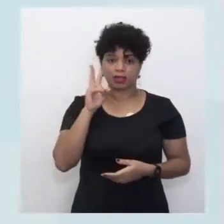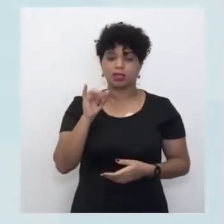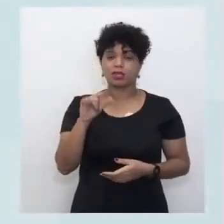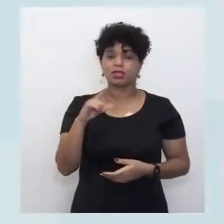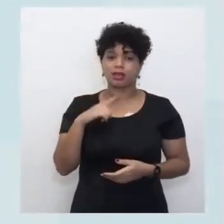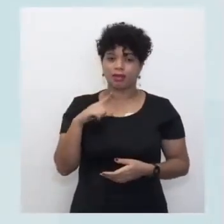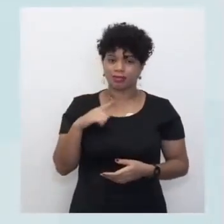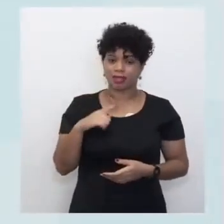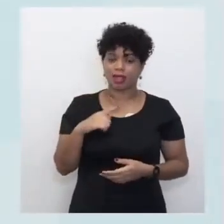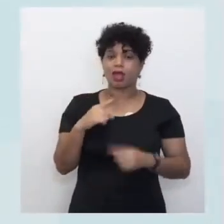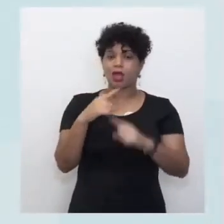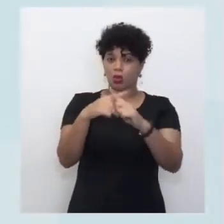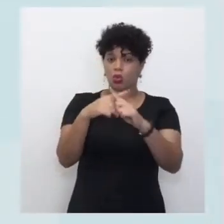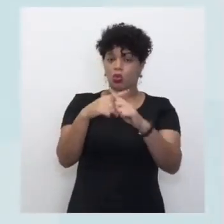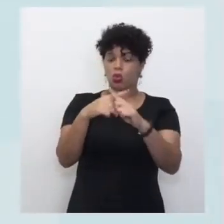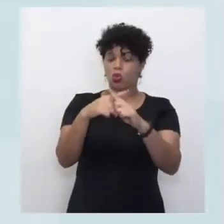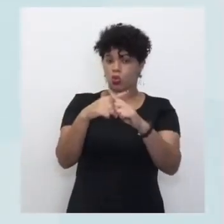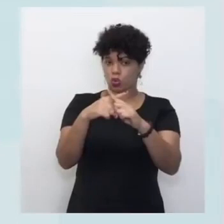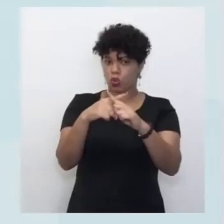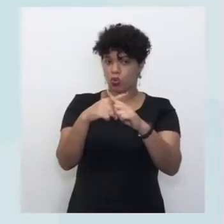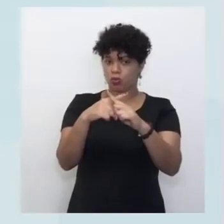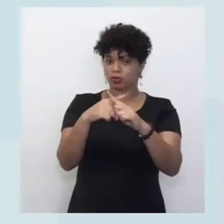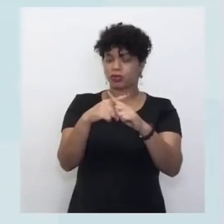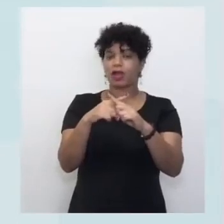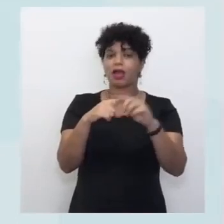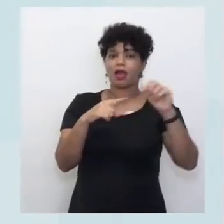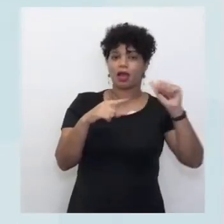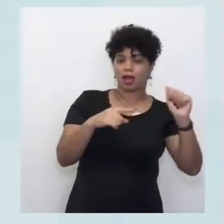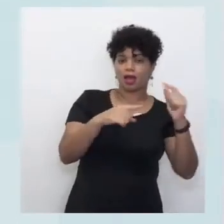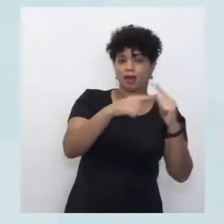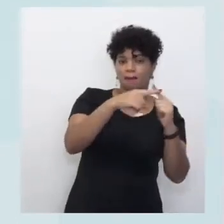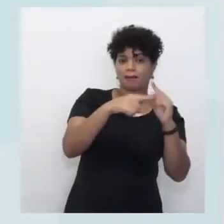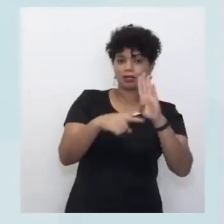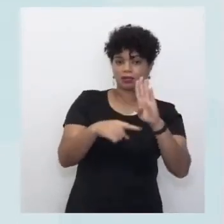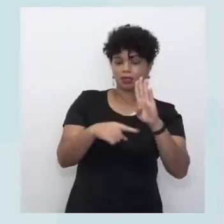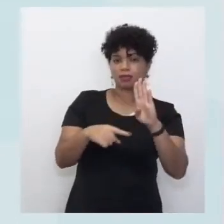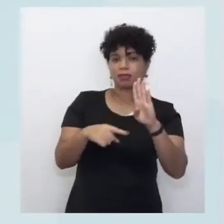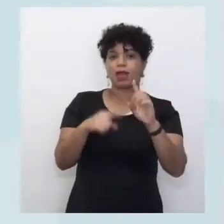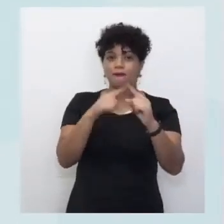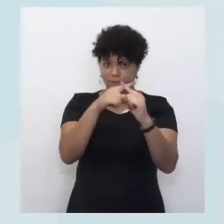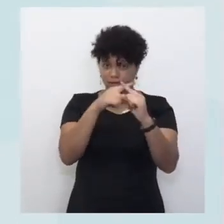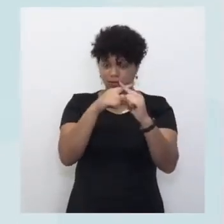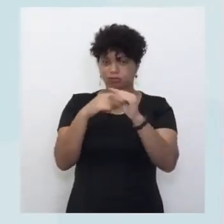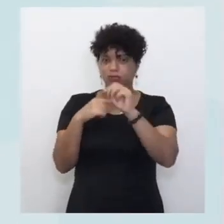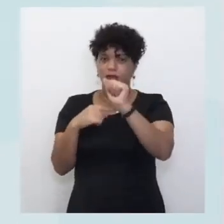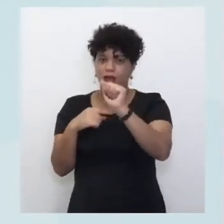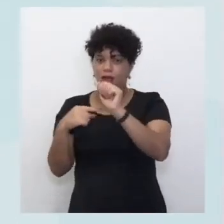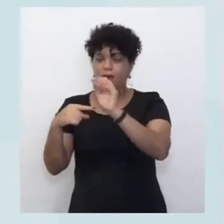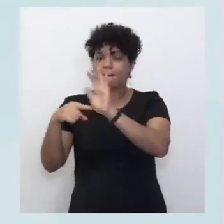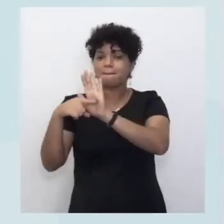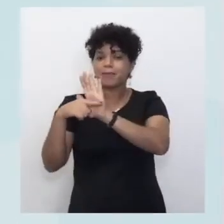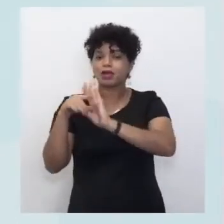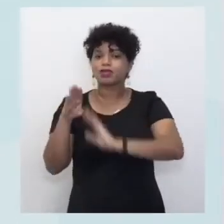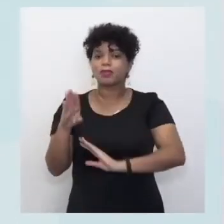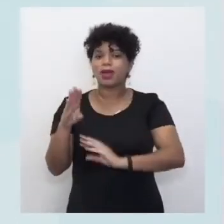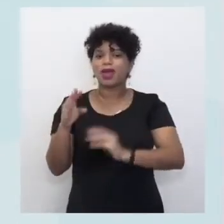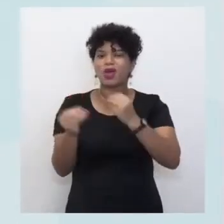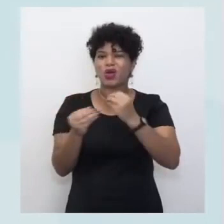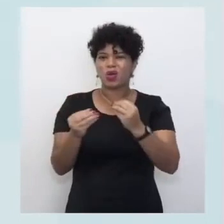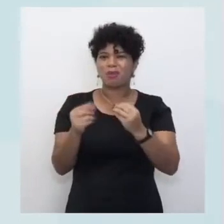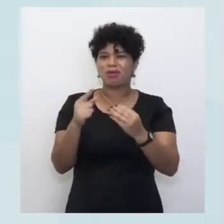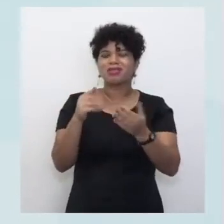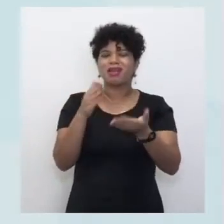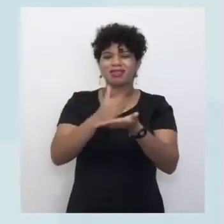uma multiplicação de A mais B vezes A menos B, a gente aplica a distributiva,